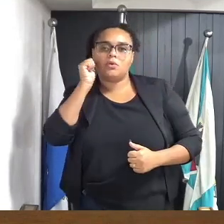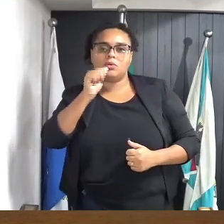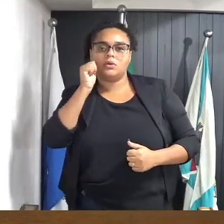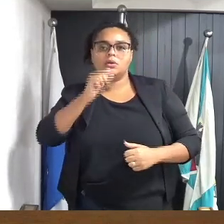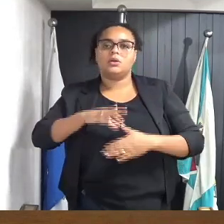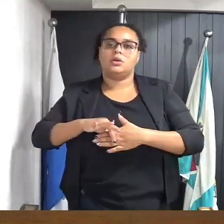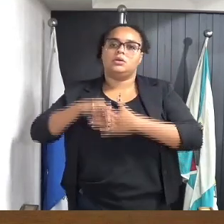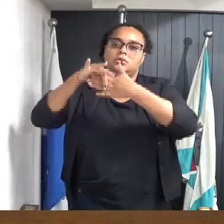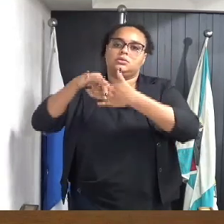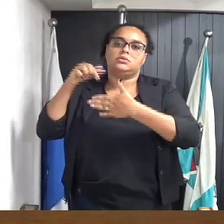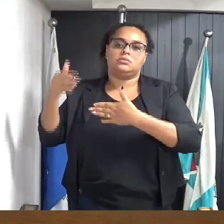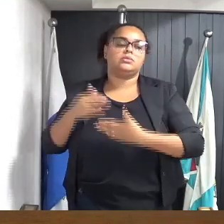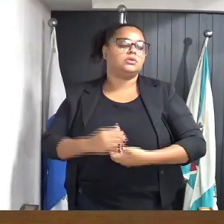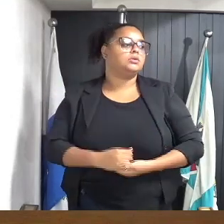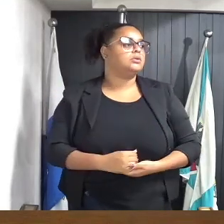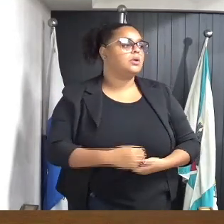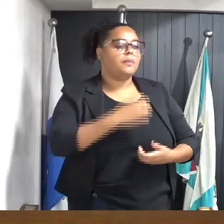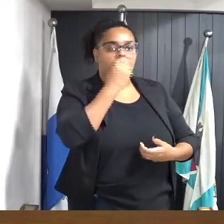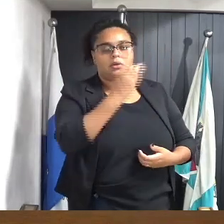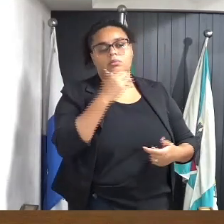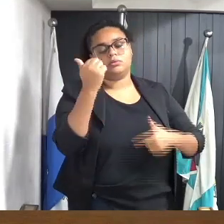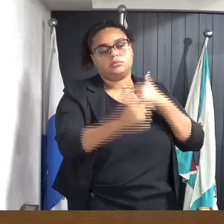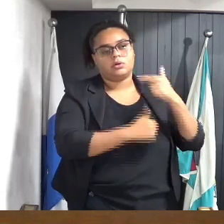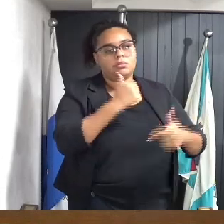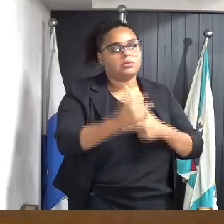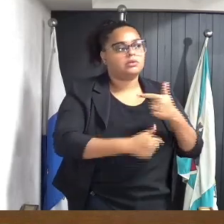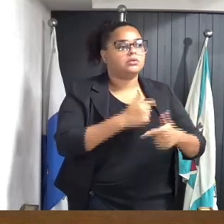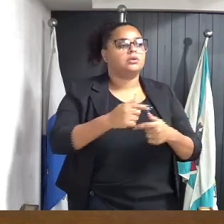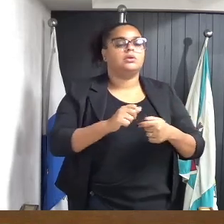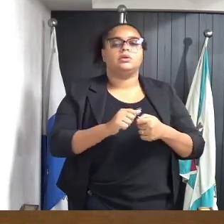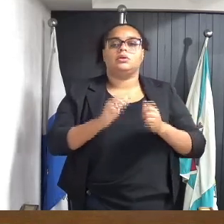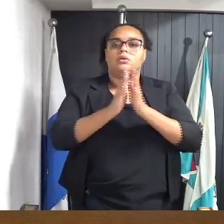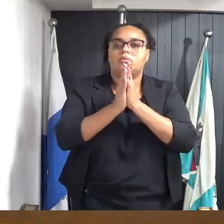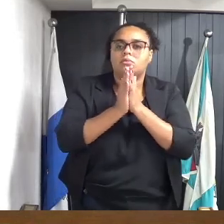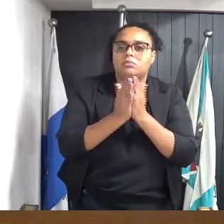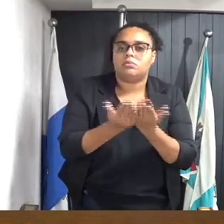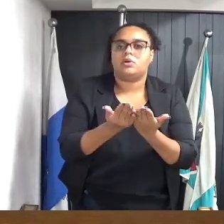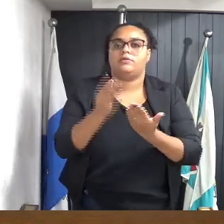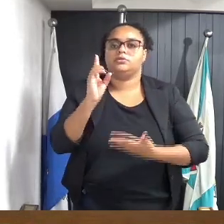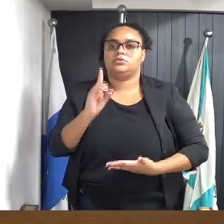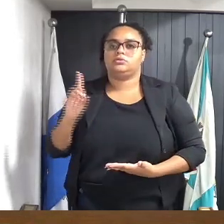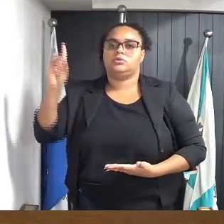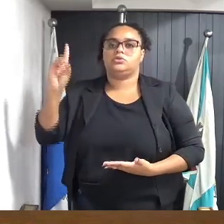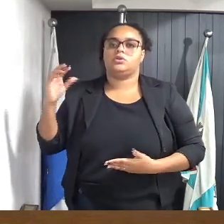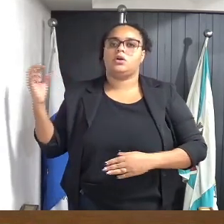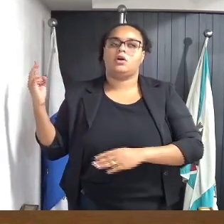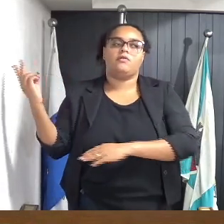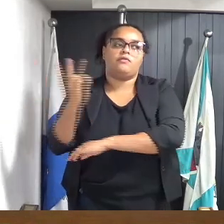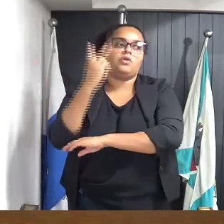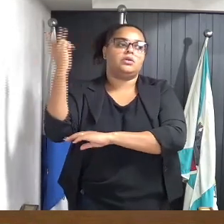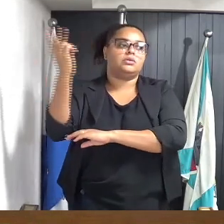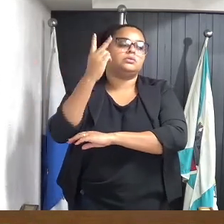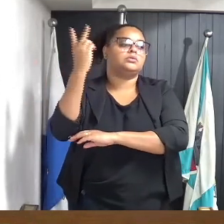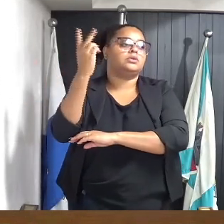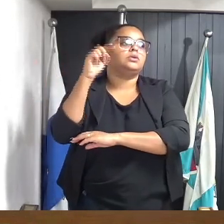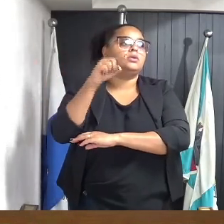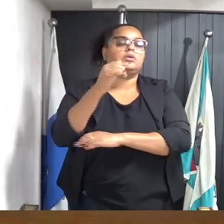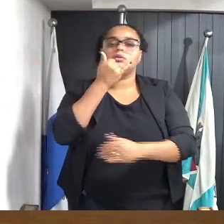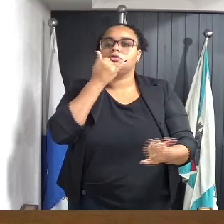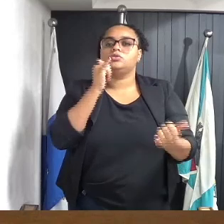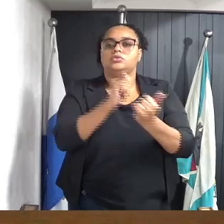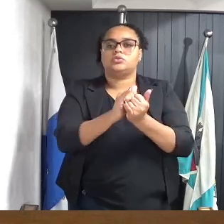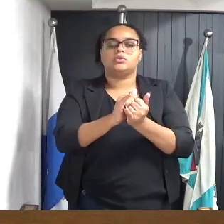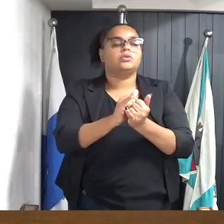do Ministério Feminino, pelo incansável trabalho em prol da difusão da palavra de Deus e de valores como empatia, tolerância e